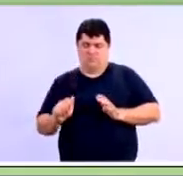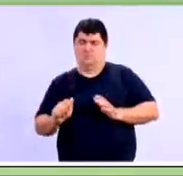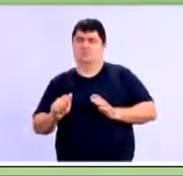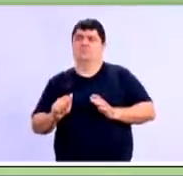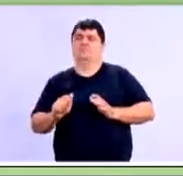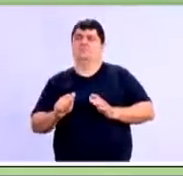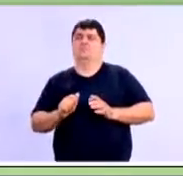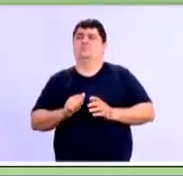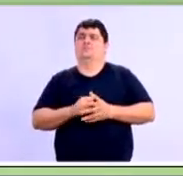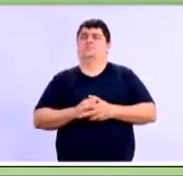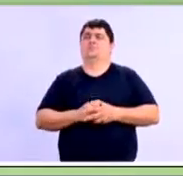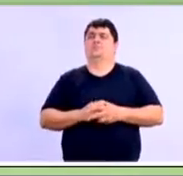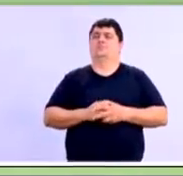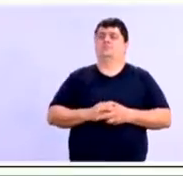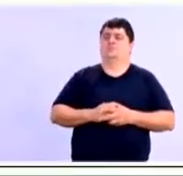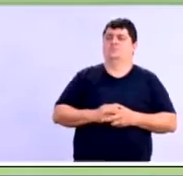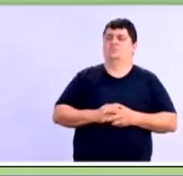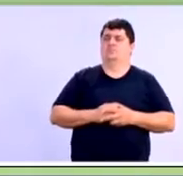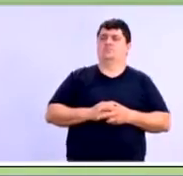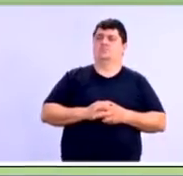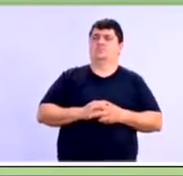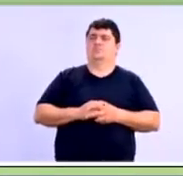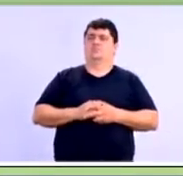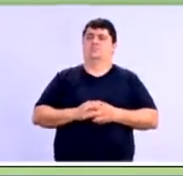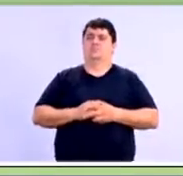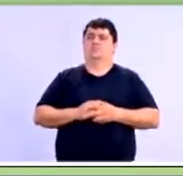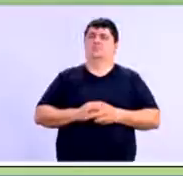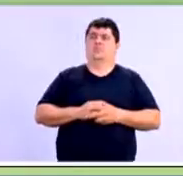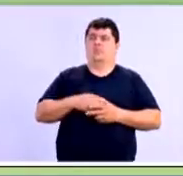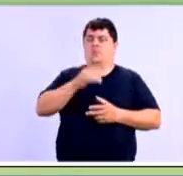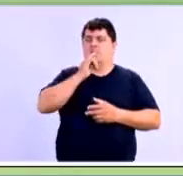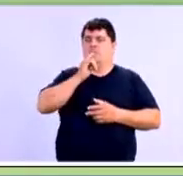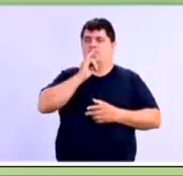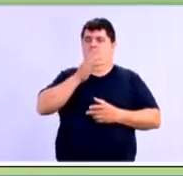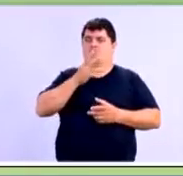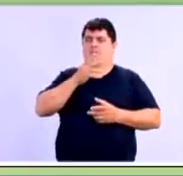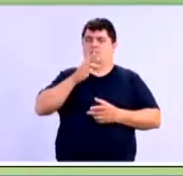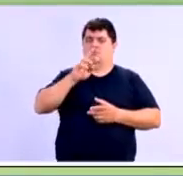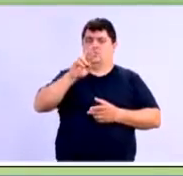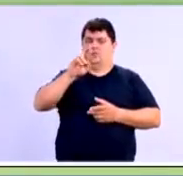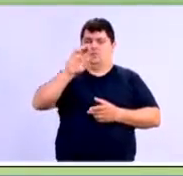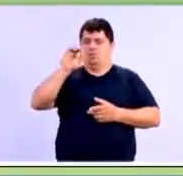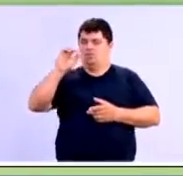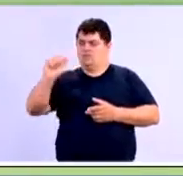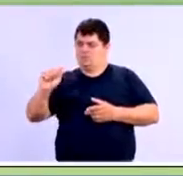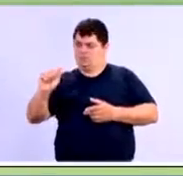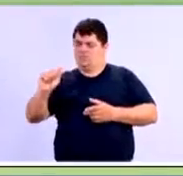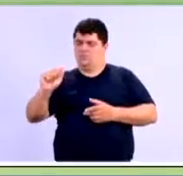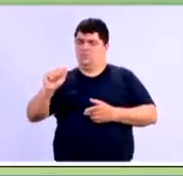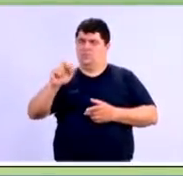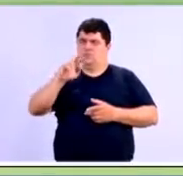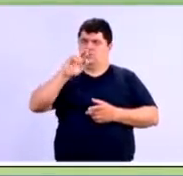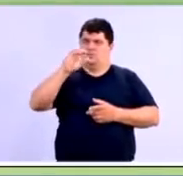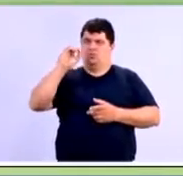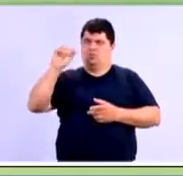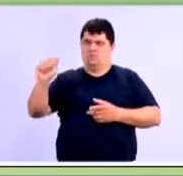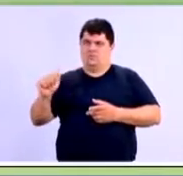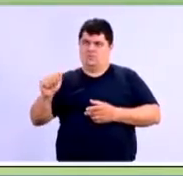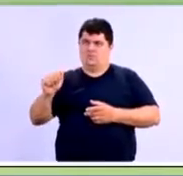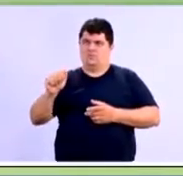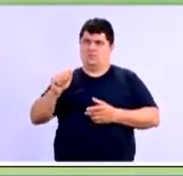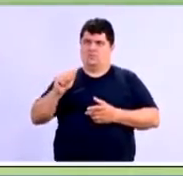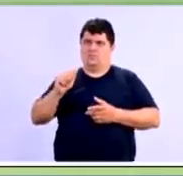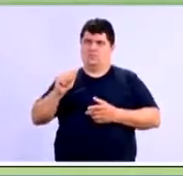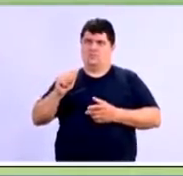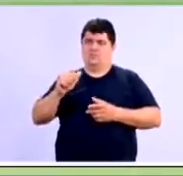esses ativos. Beleza? Então, poxa, o retorno sobre o ativo é o ROA, né? O que eu